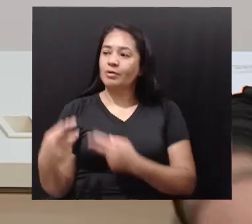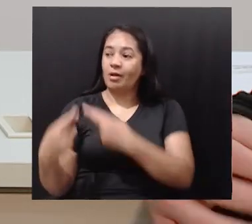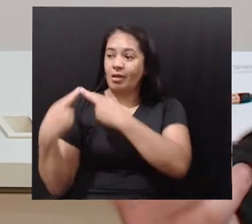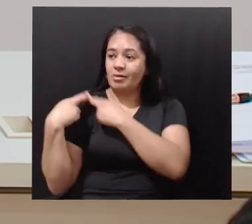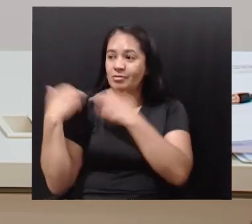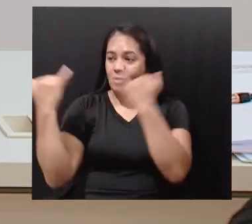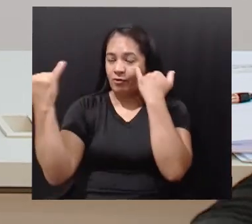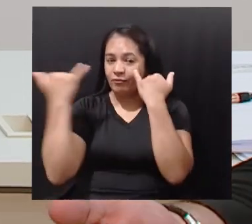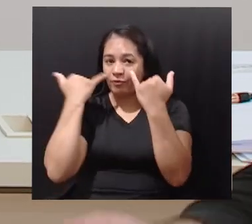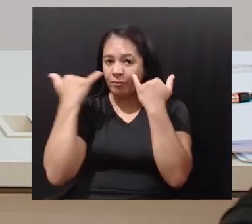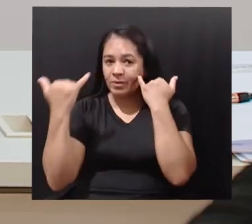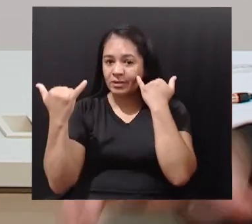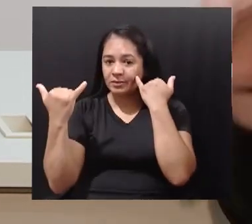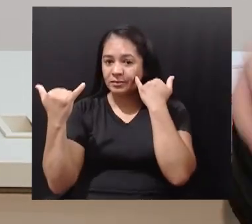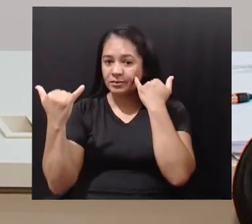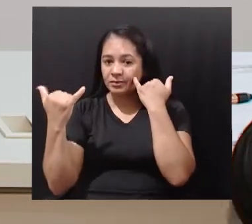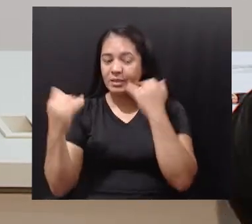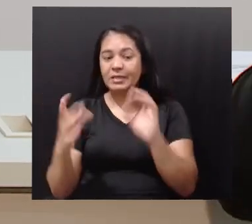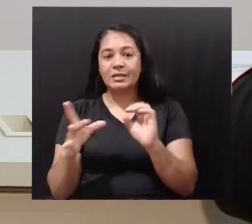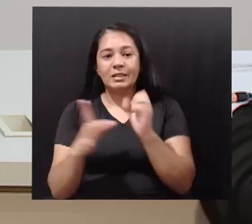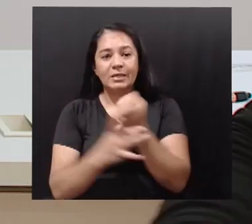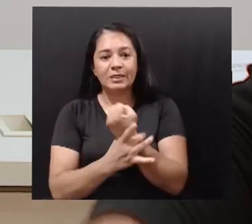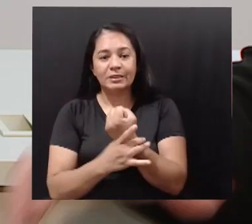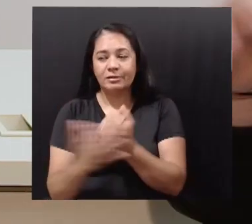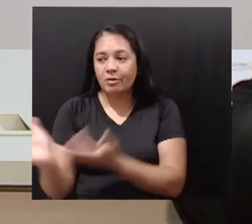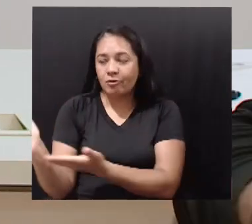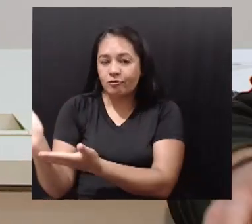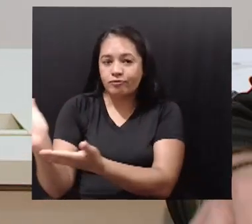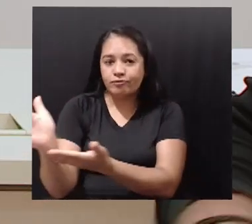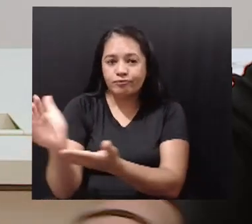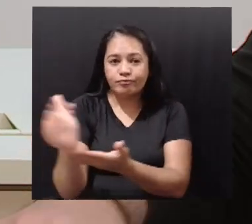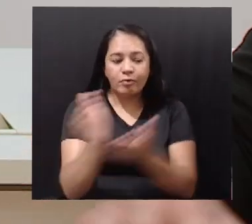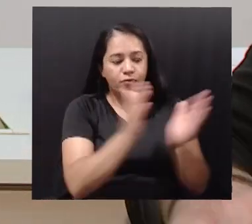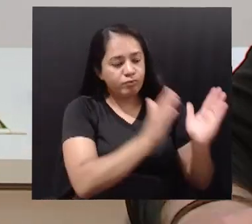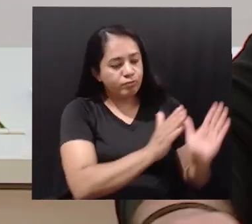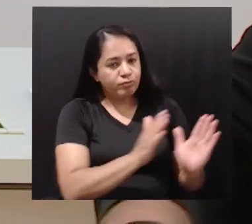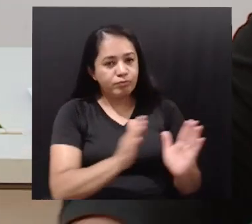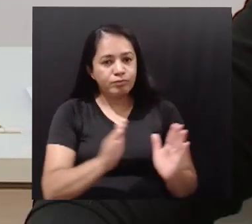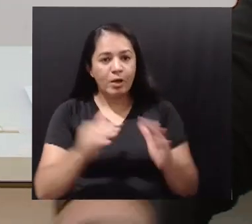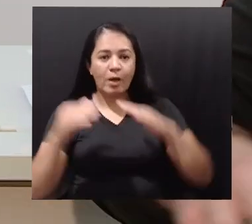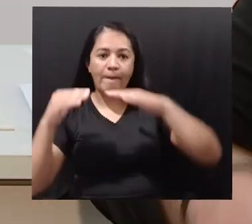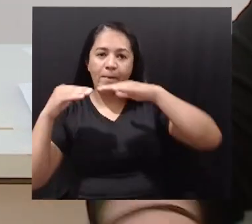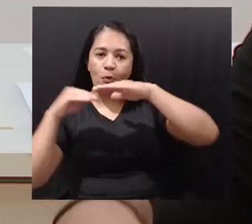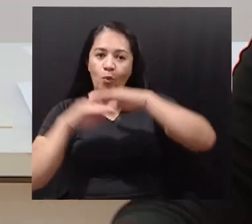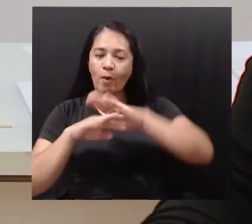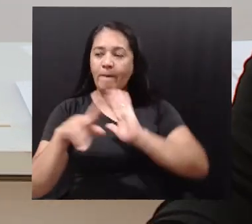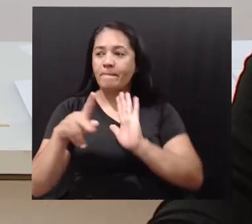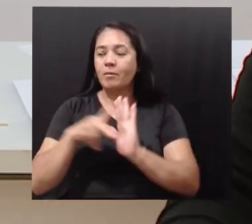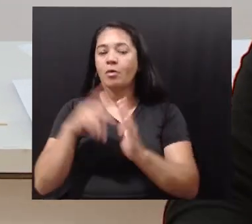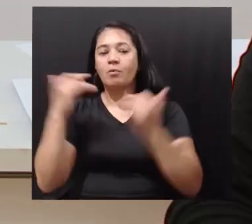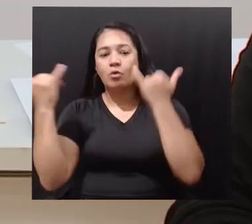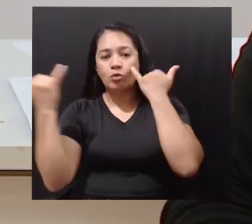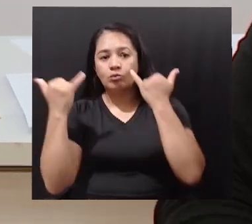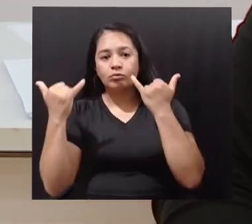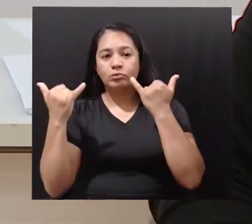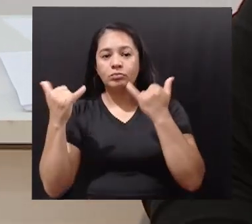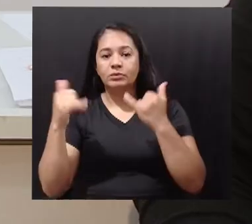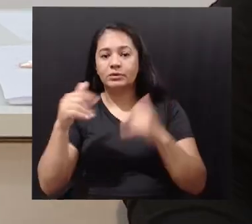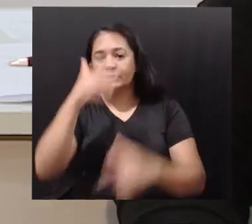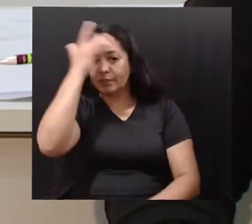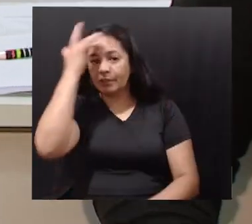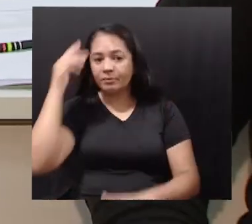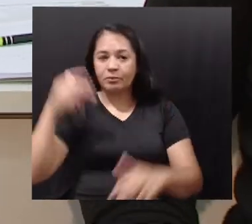ele assegura a coleta, o processamento e o armazenamento dos dados de quem circula aqui na Câmara? É mais ou